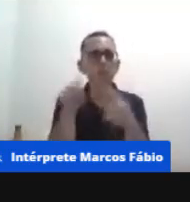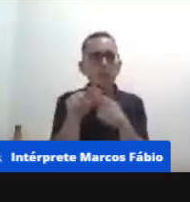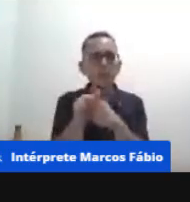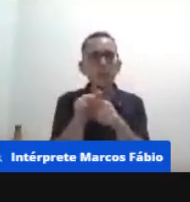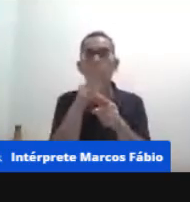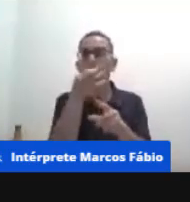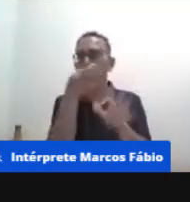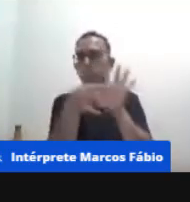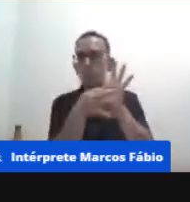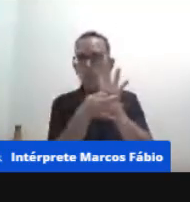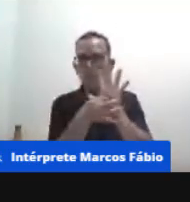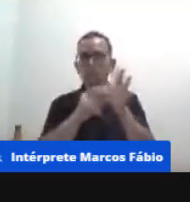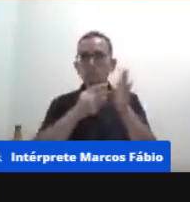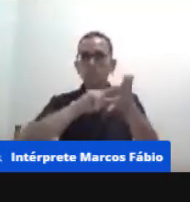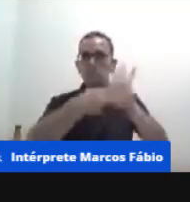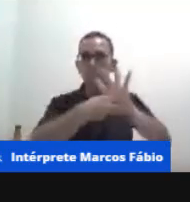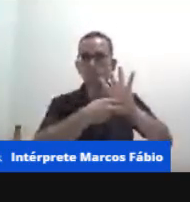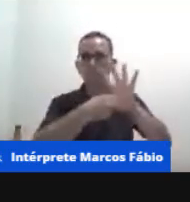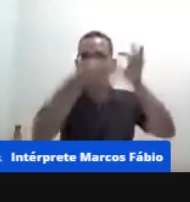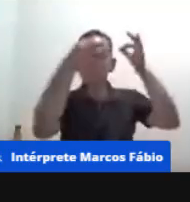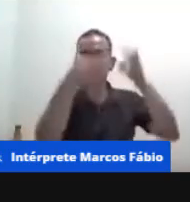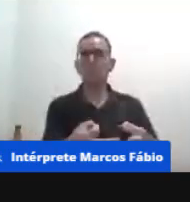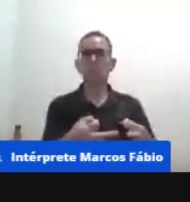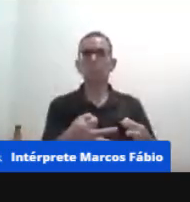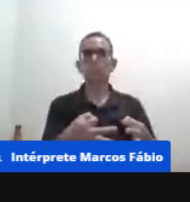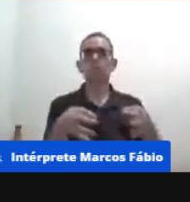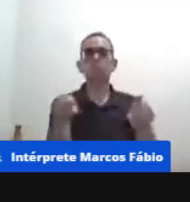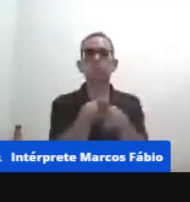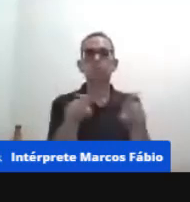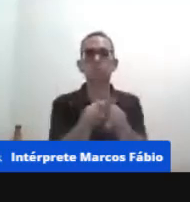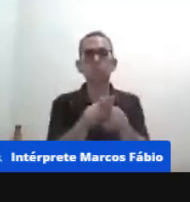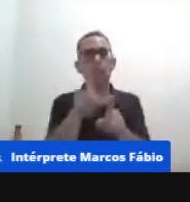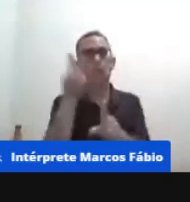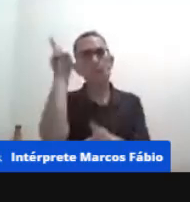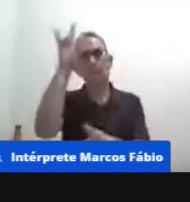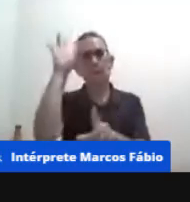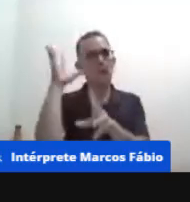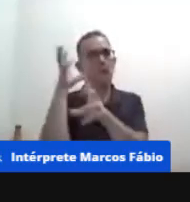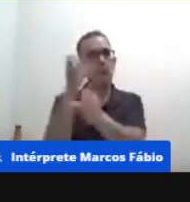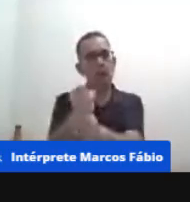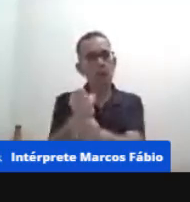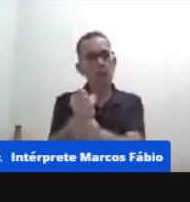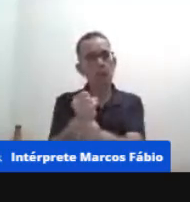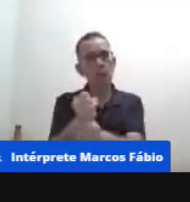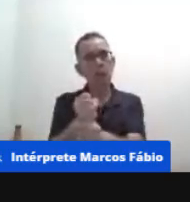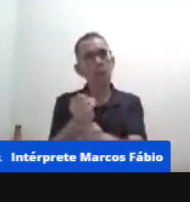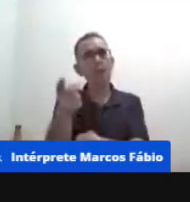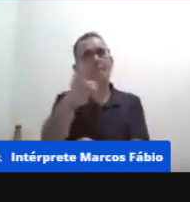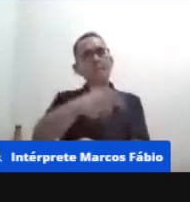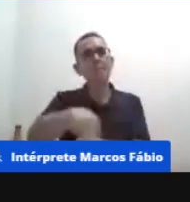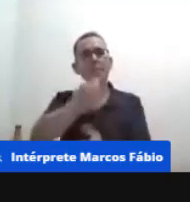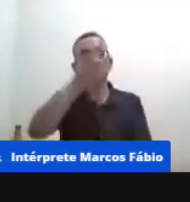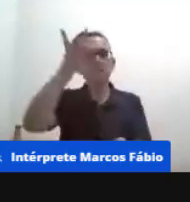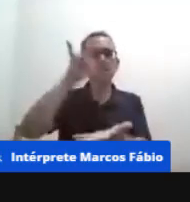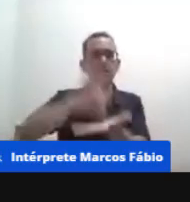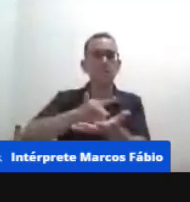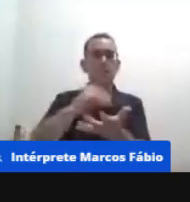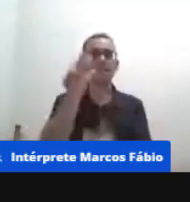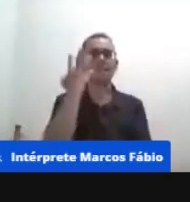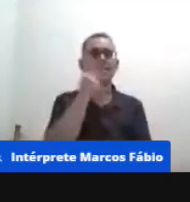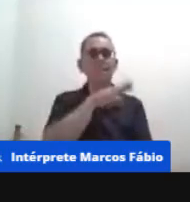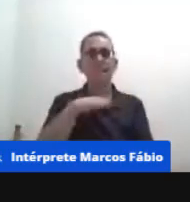uma proposta mais significativa e, principalmente, para a gente lembrar desse real, realmente, da